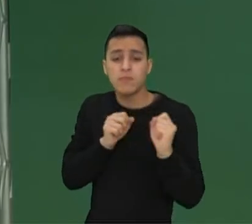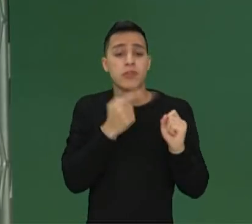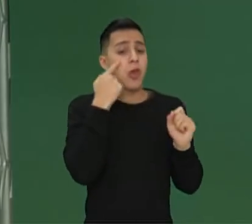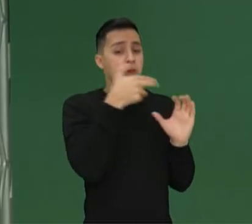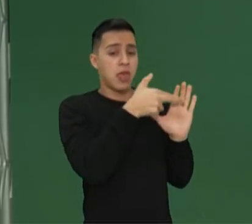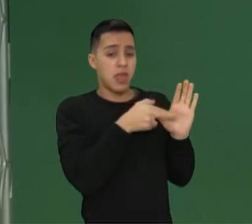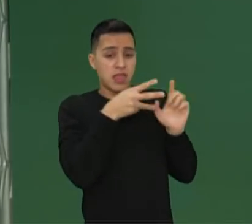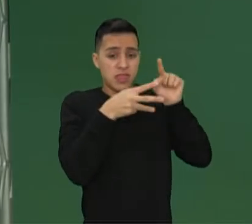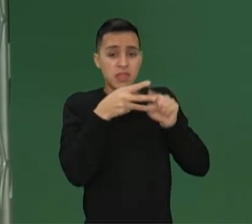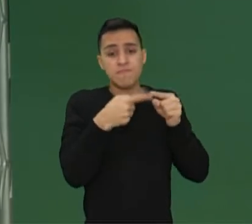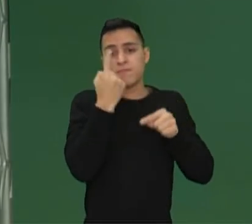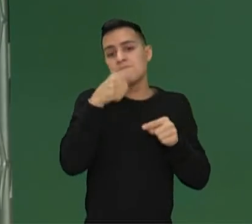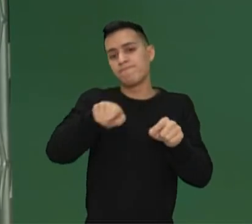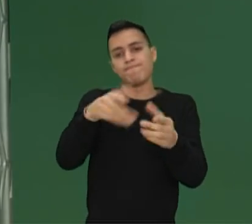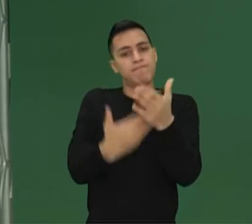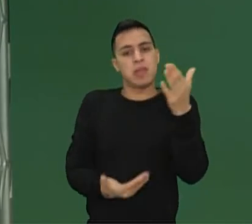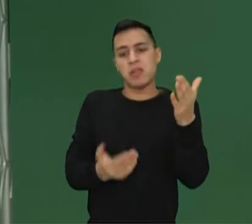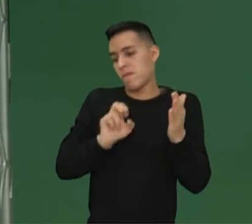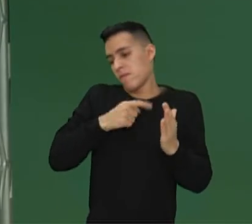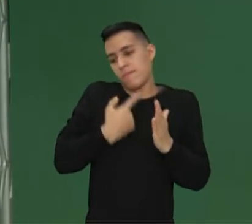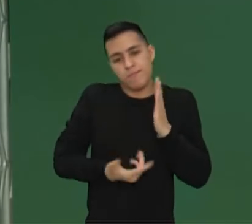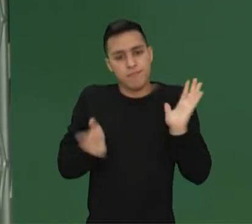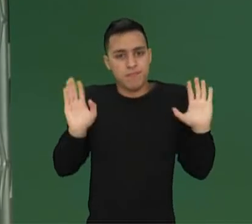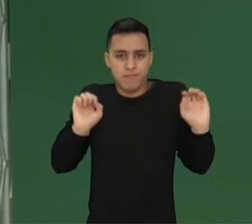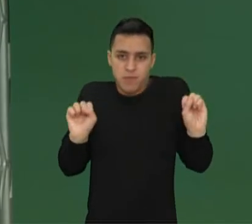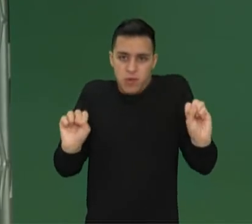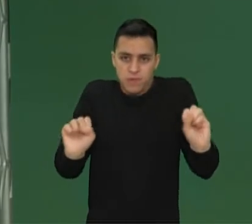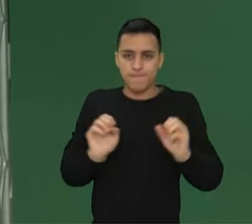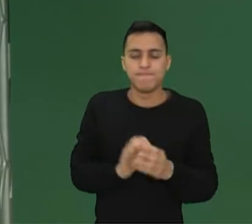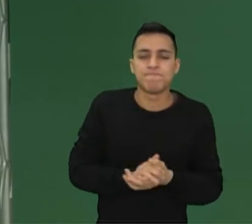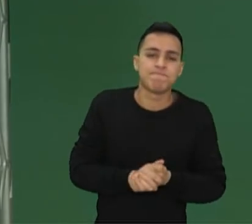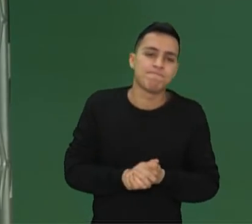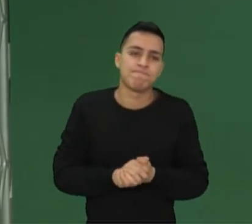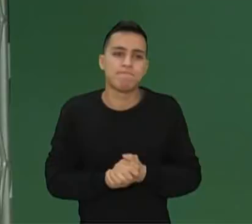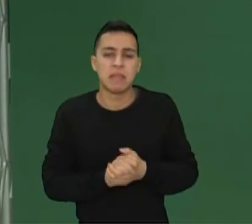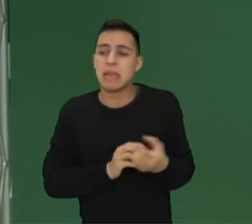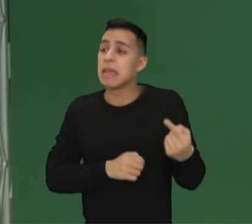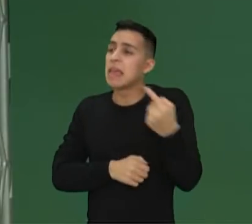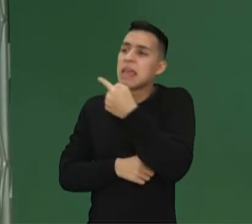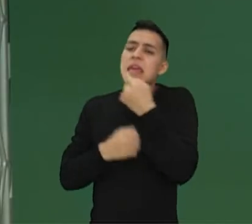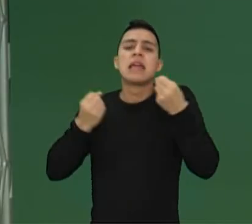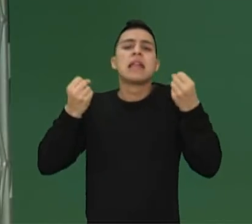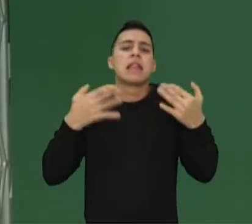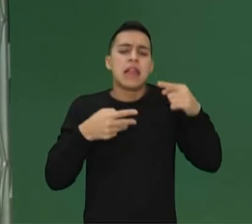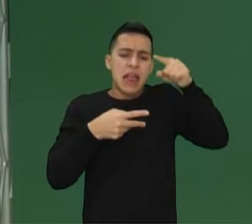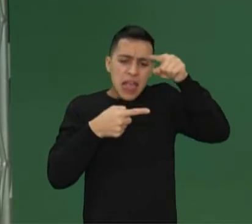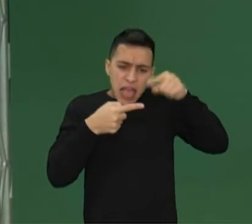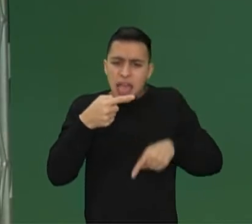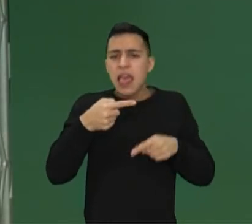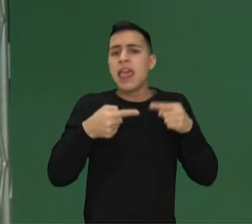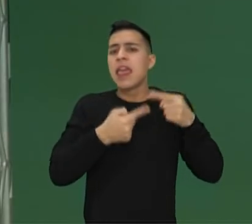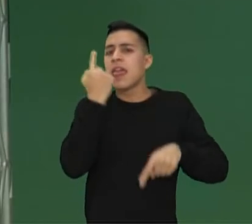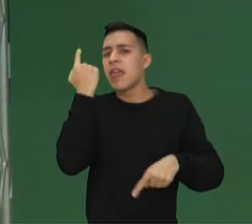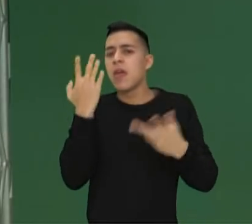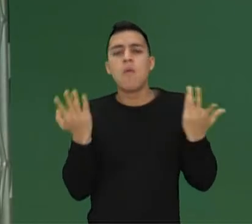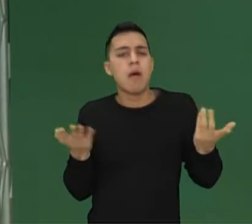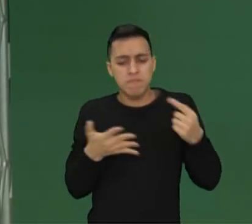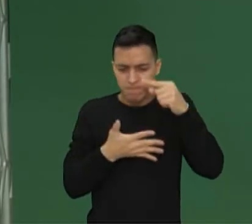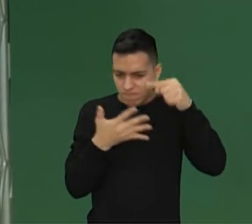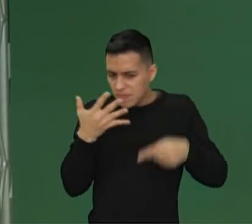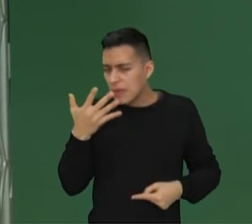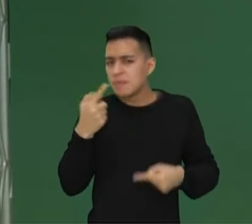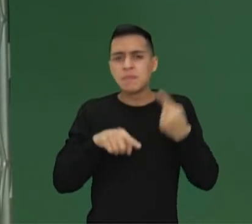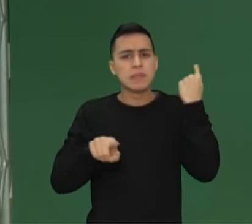regra, então pode ser usada a qualquer momento. São considerados lances irregulares ou ilegais. Então, a gente